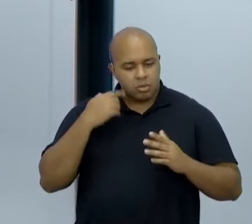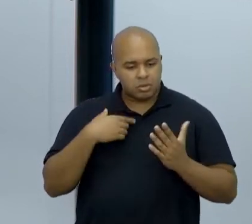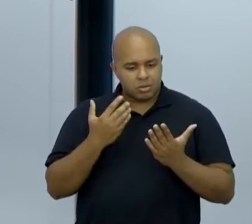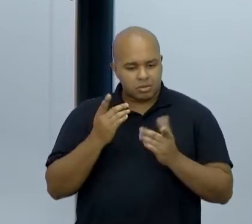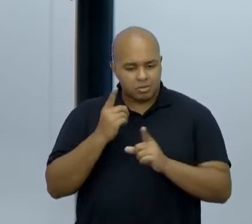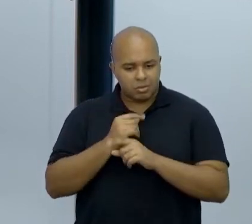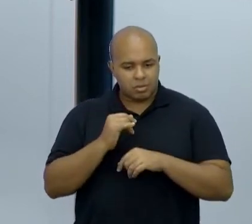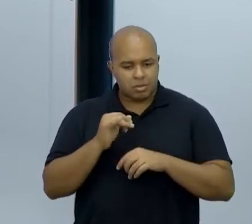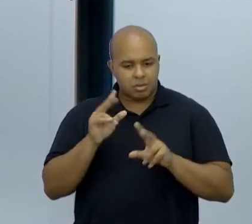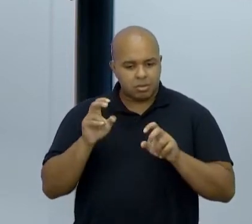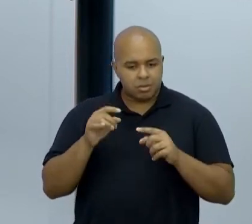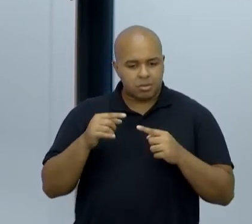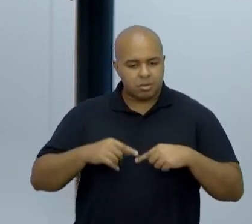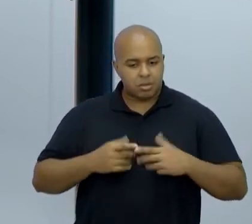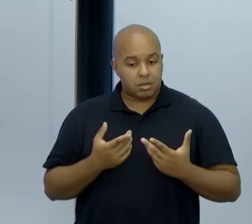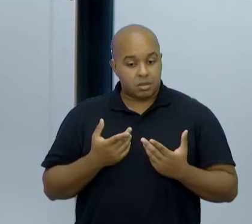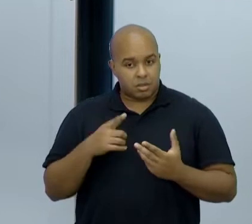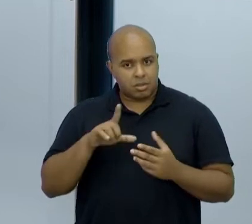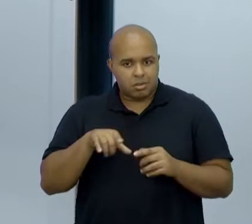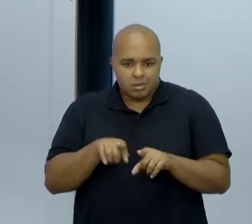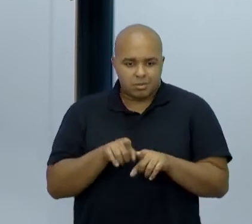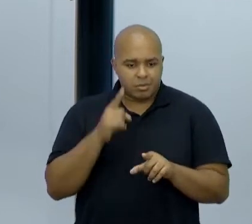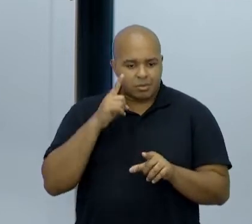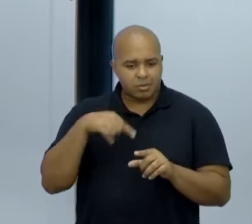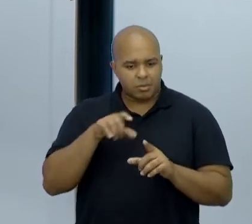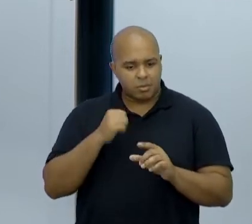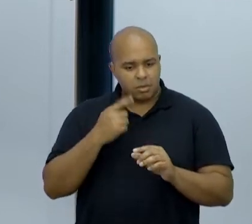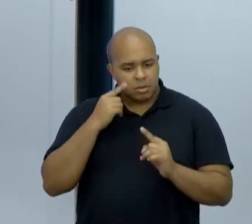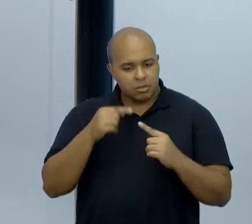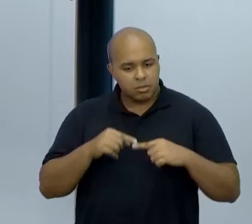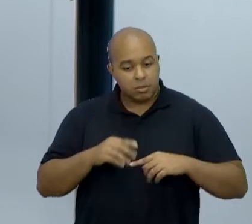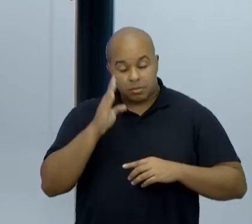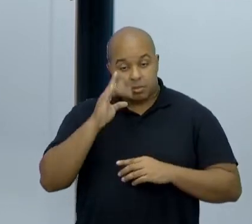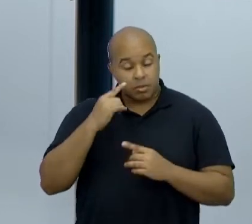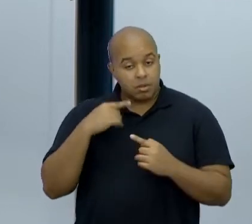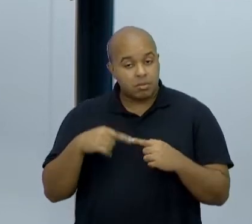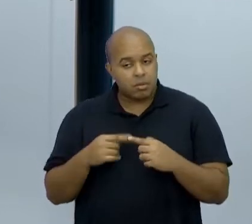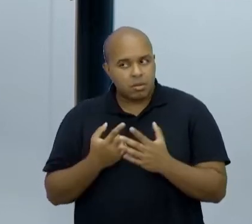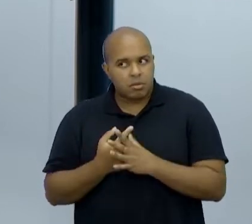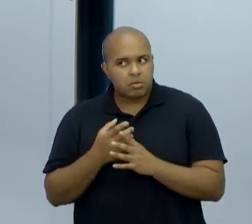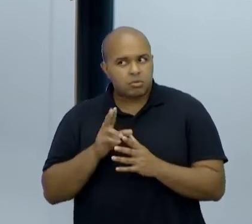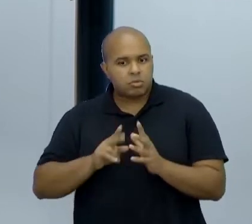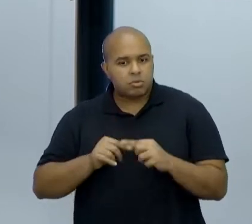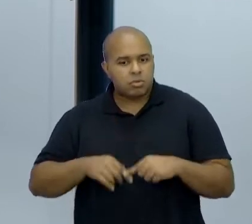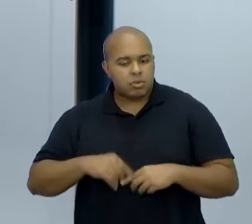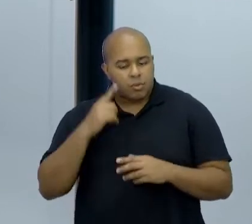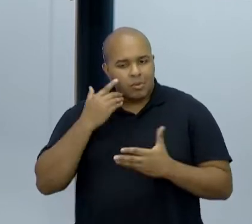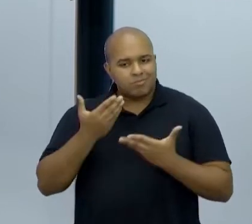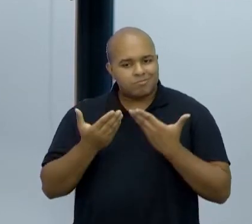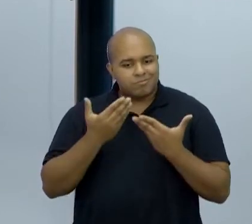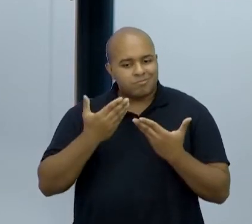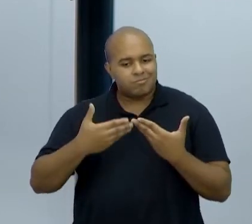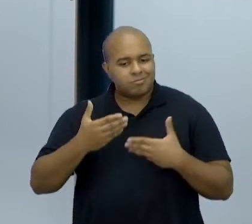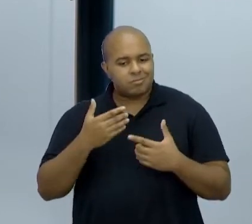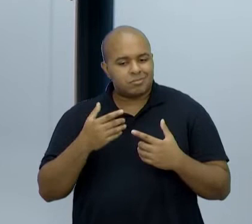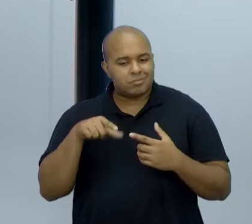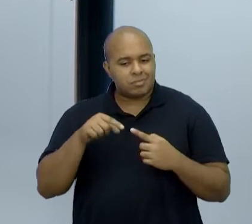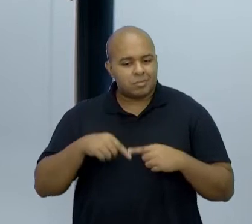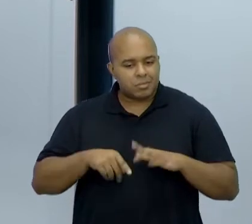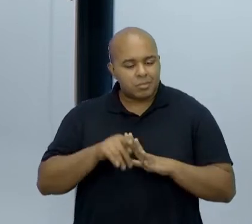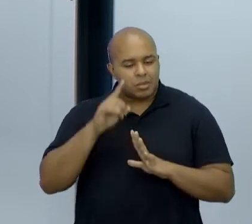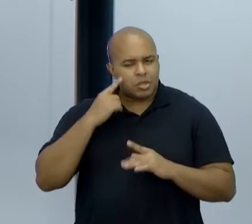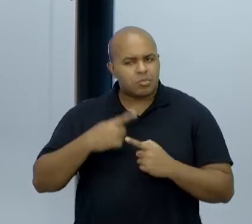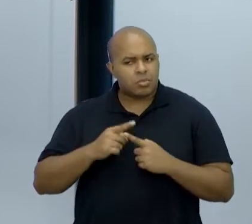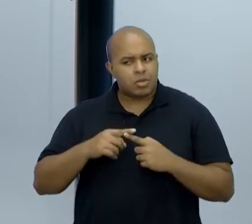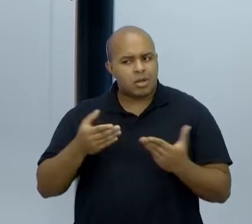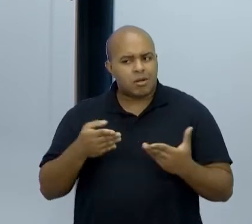recentes sobre o assunto, né? E você pode contrapor principalmente com a relação, em relação do